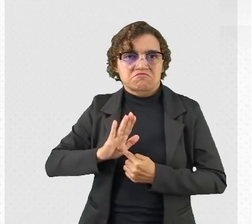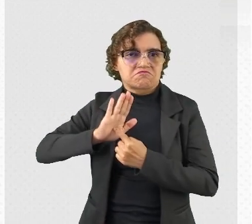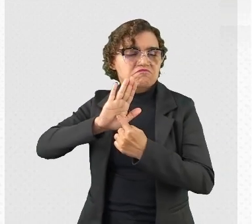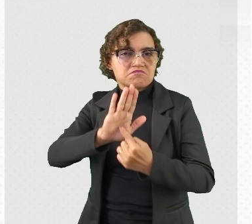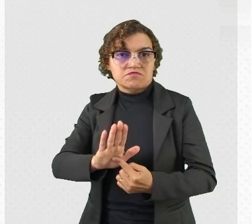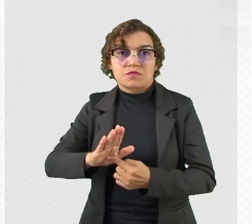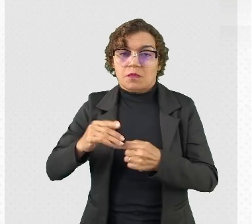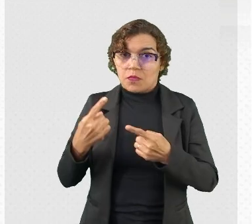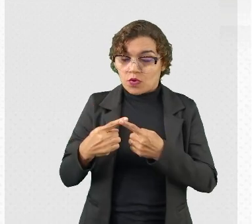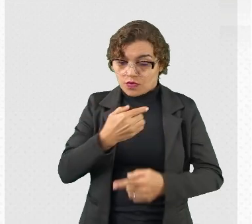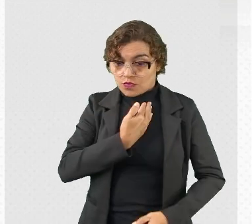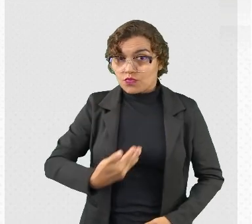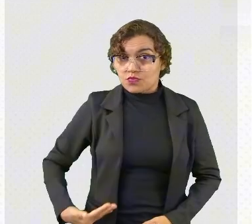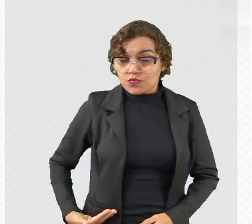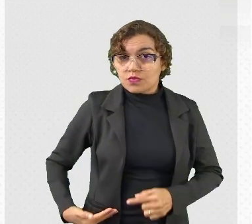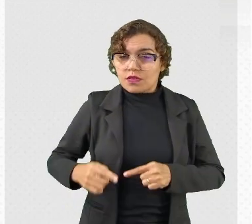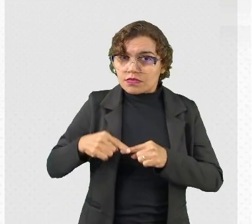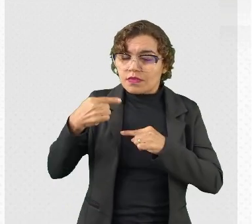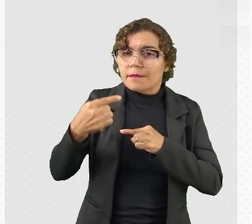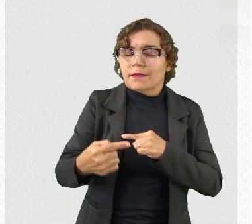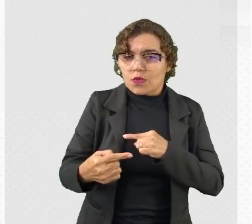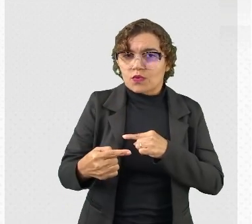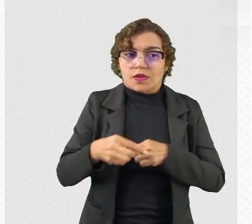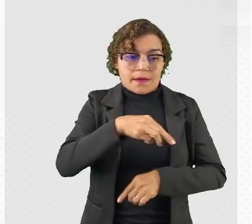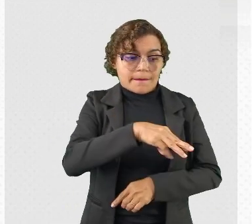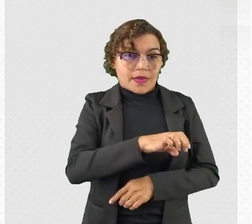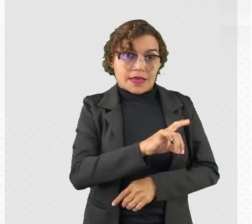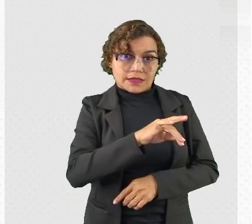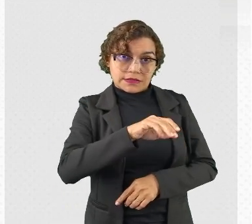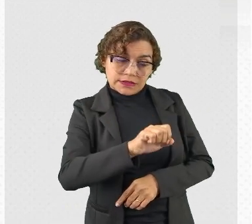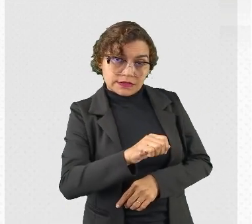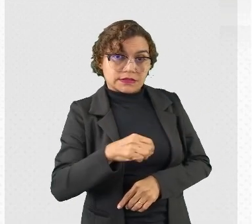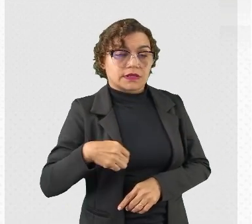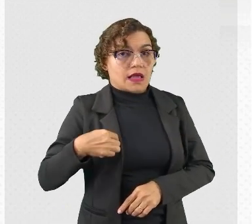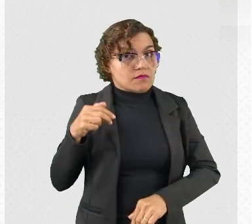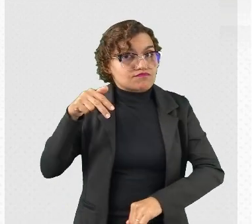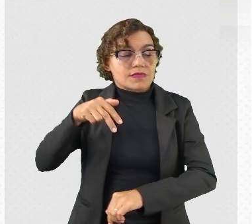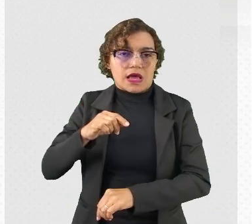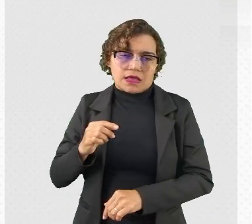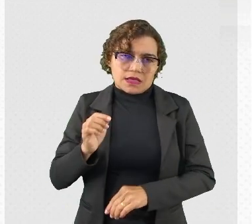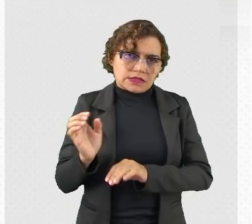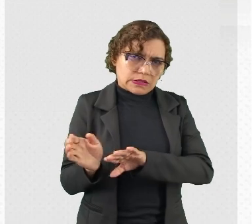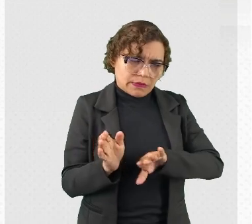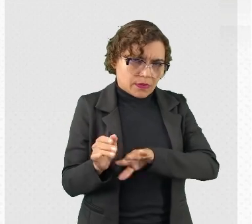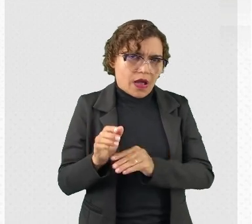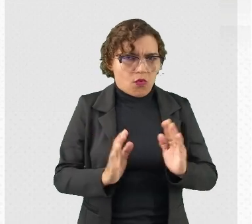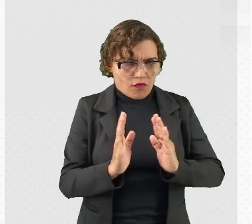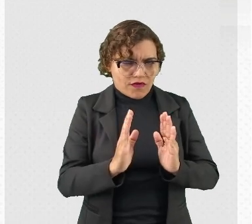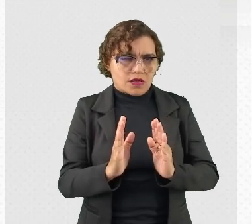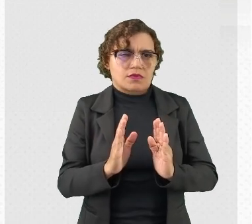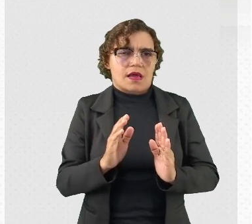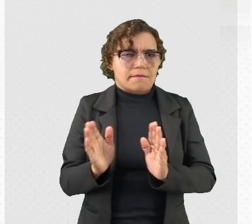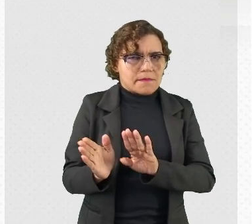governo, que depois do governo Médici, né? Aí governou por vários anos,